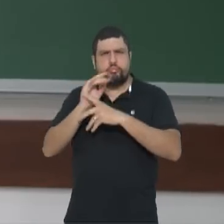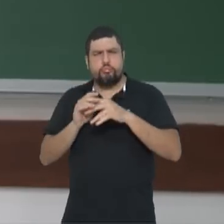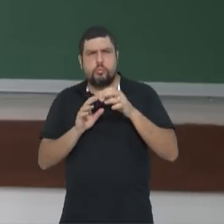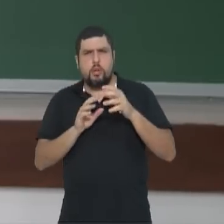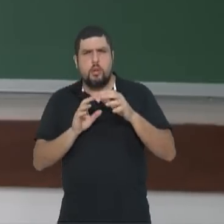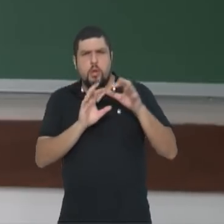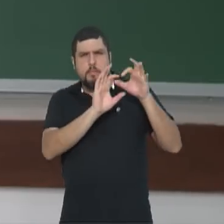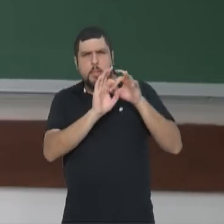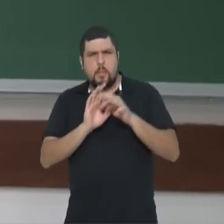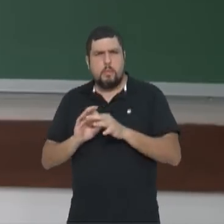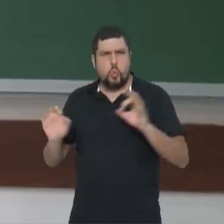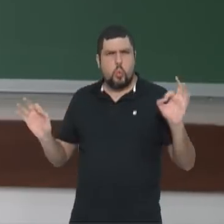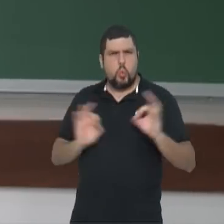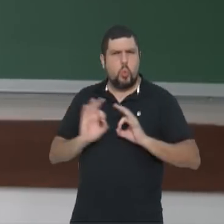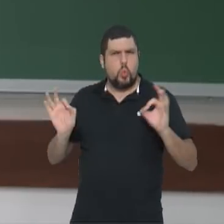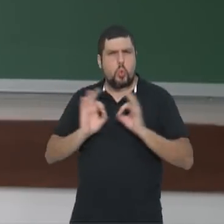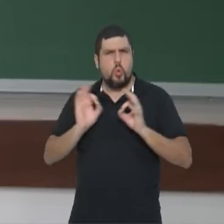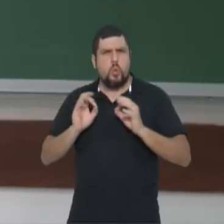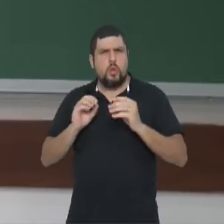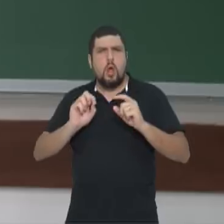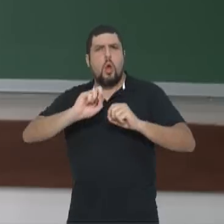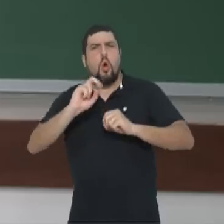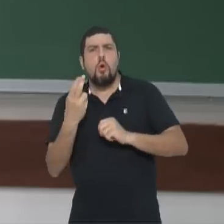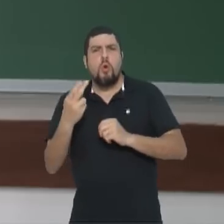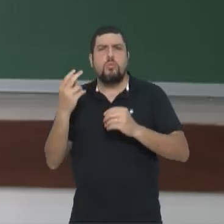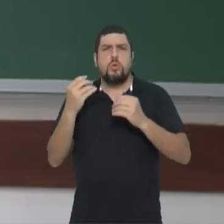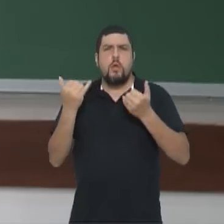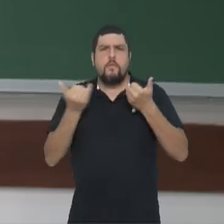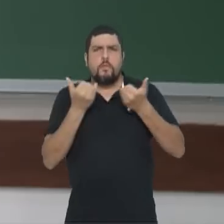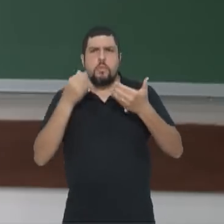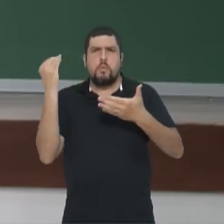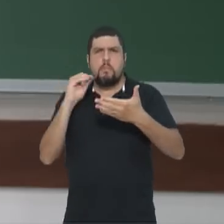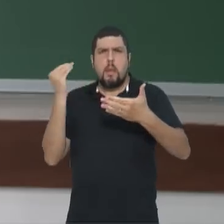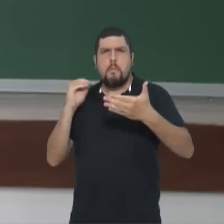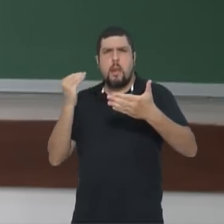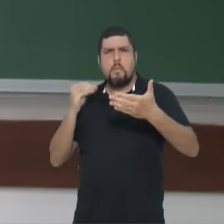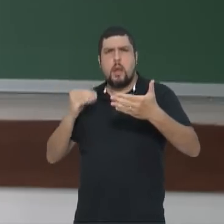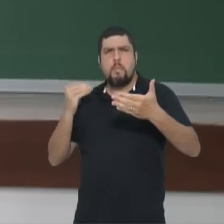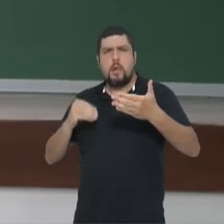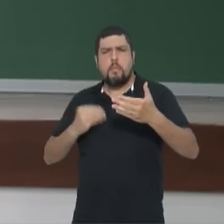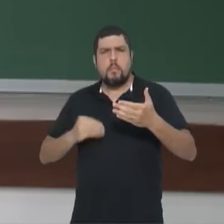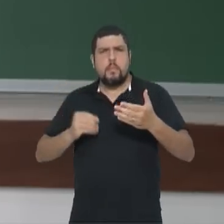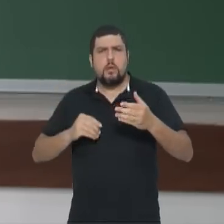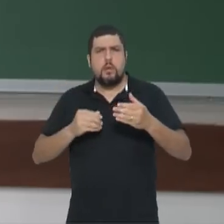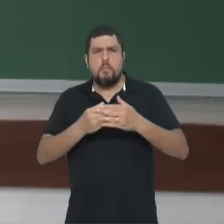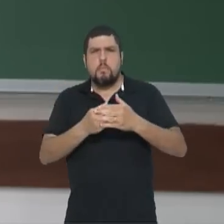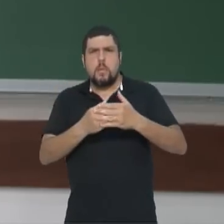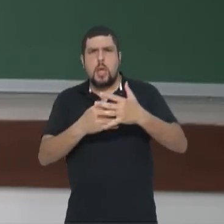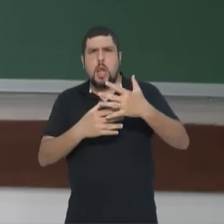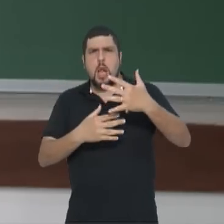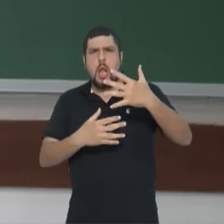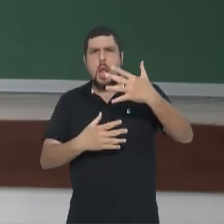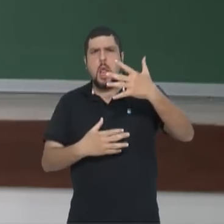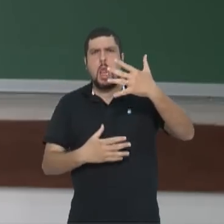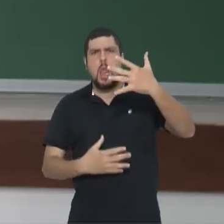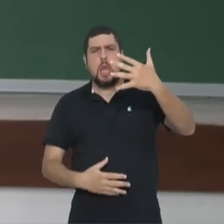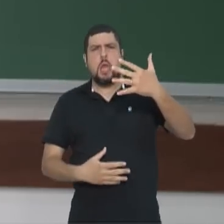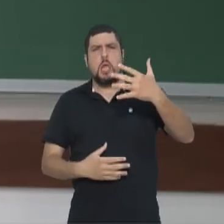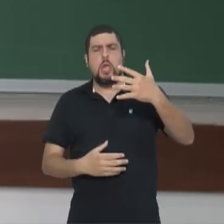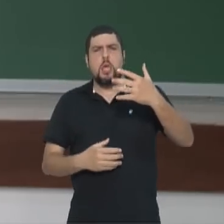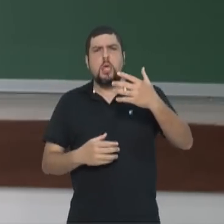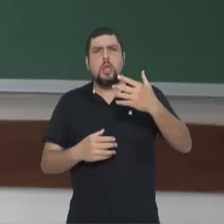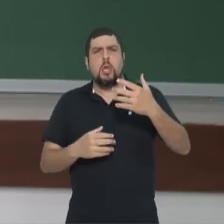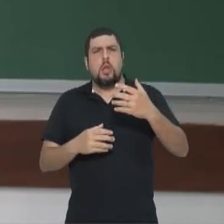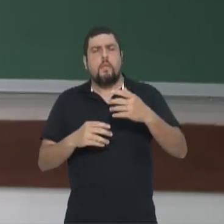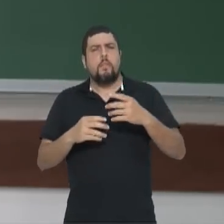né? Quanto colocar de informação em cada lugar, o que colocar na manchete, né? Será que a manchete